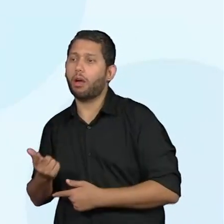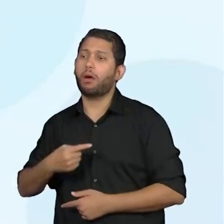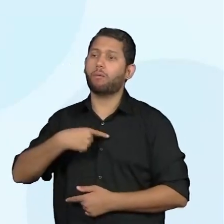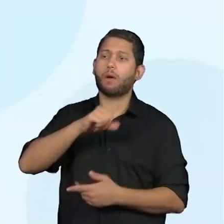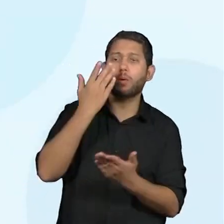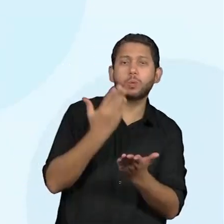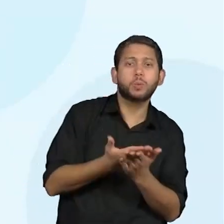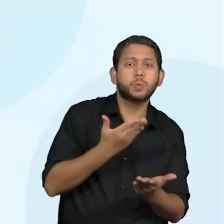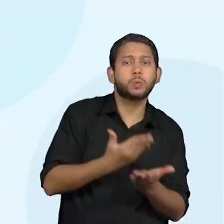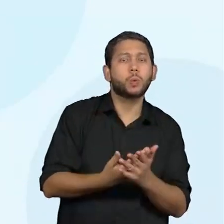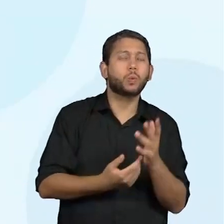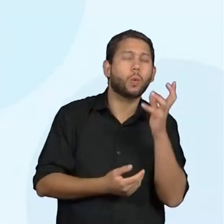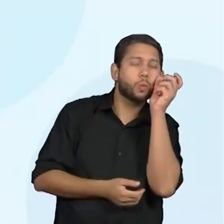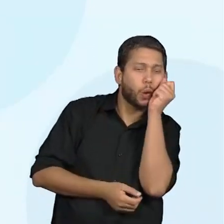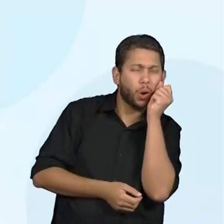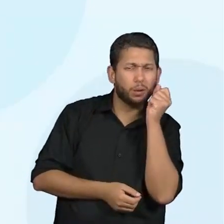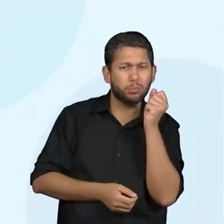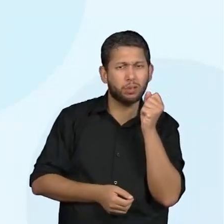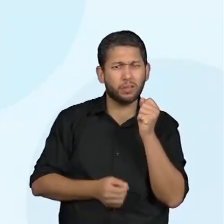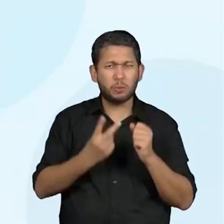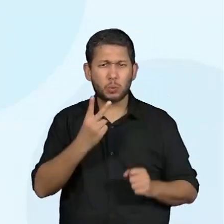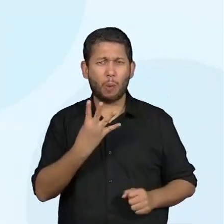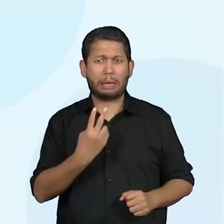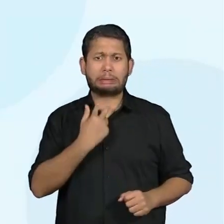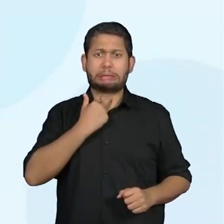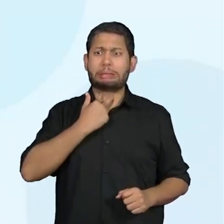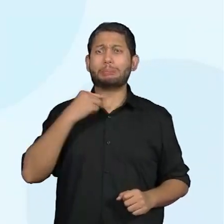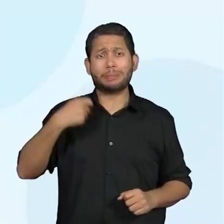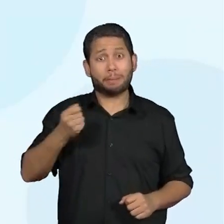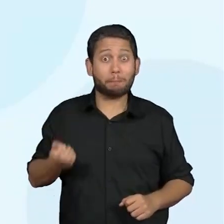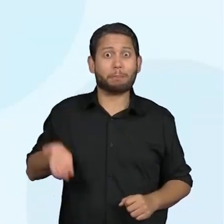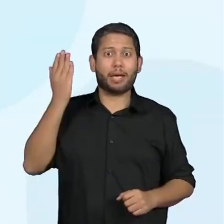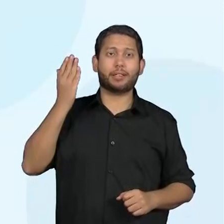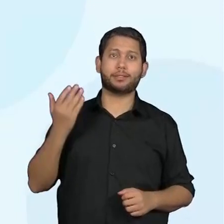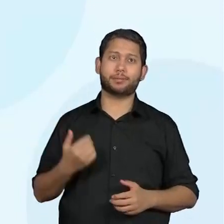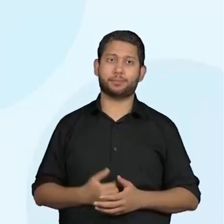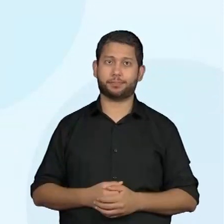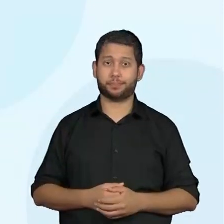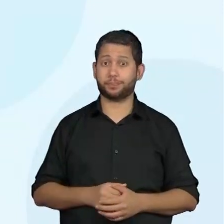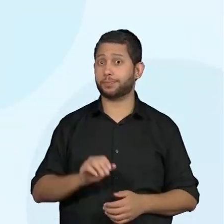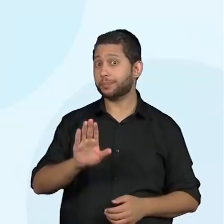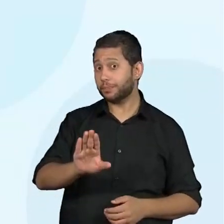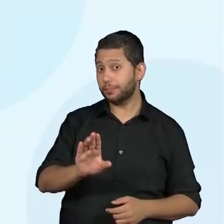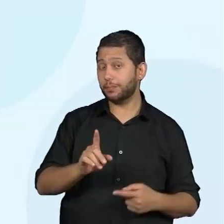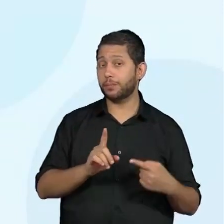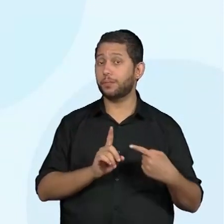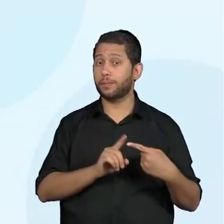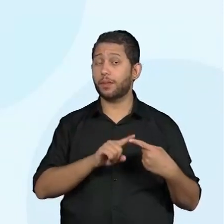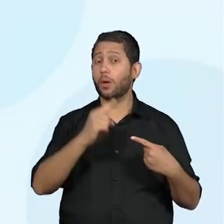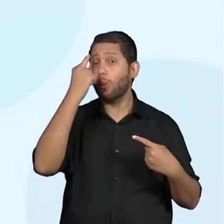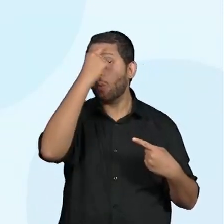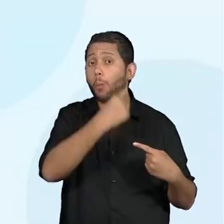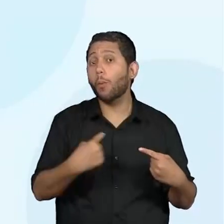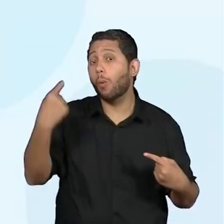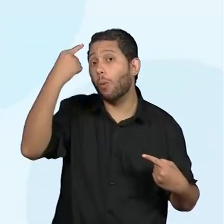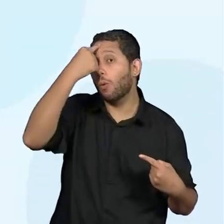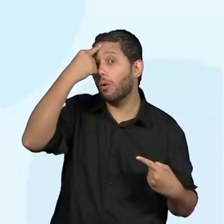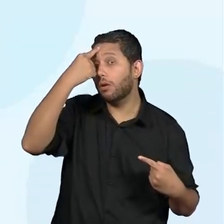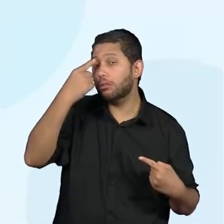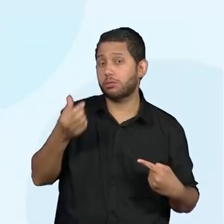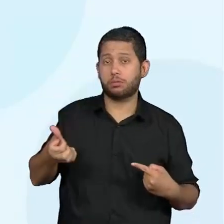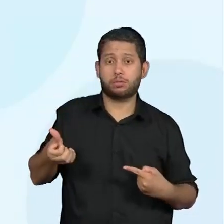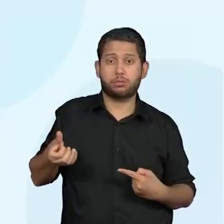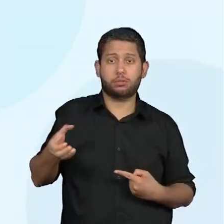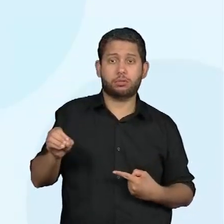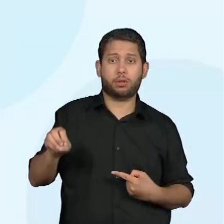um dia tem 24 horas. Uma hora tem 60